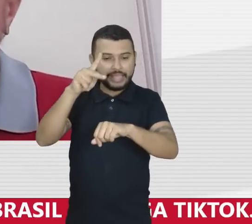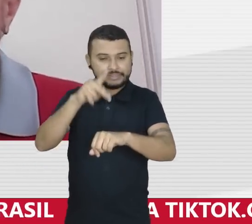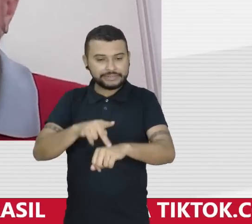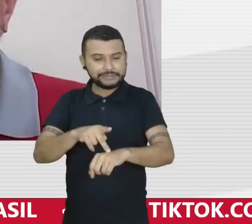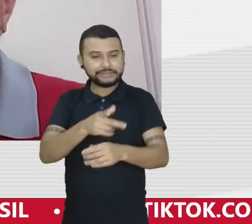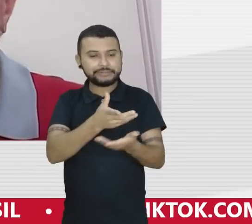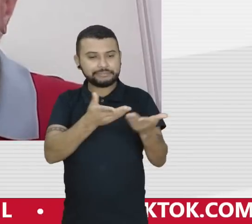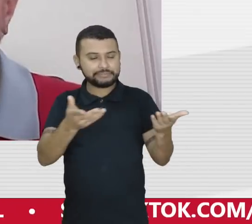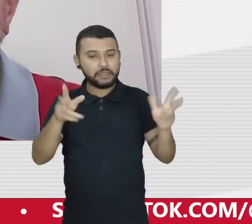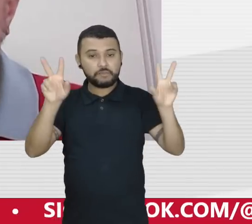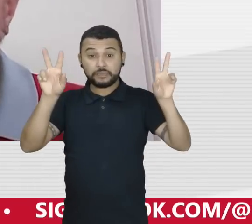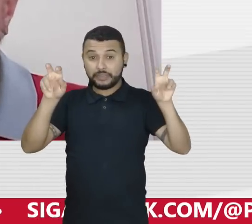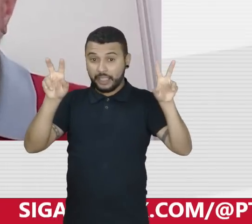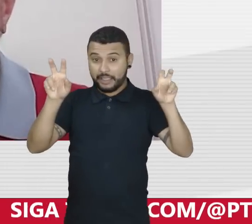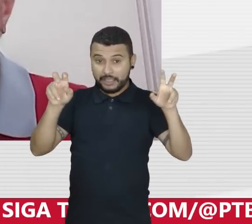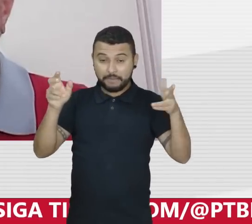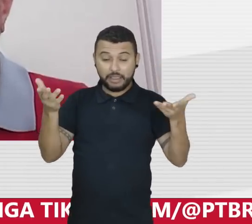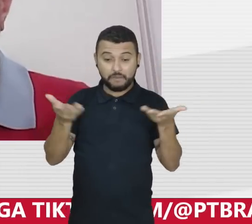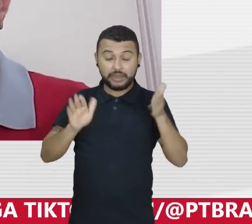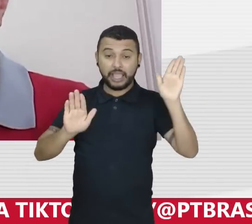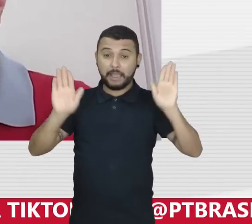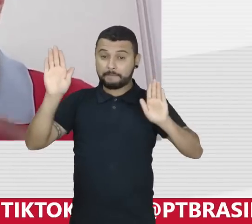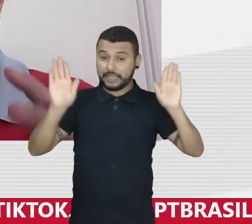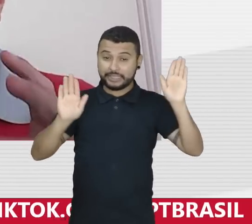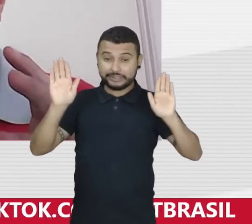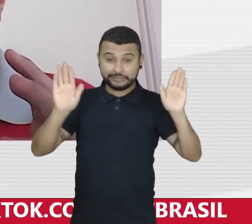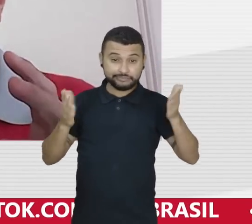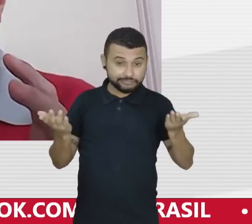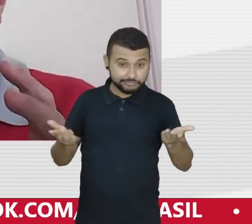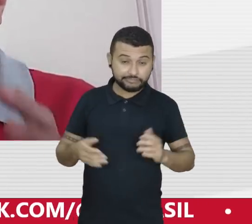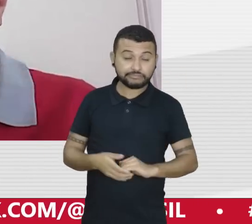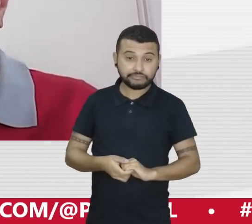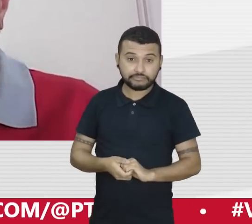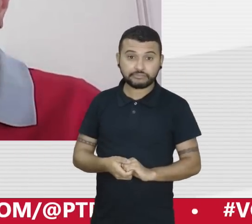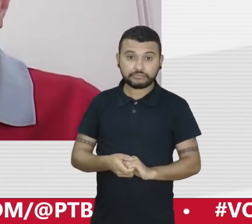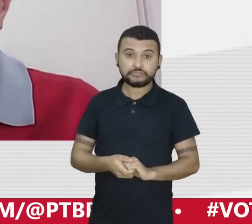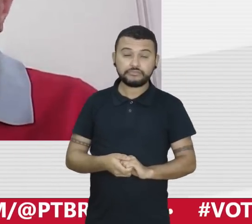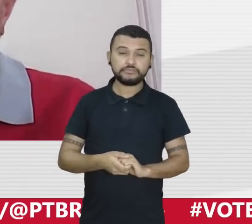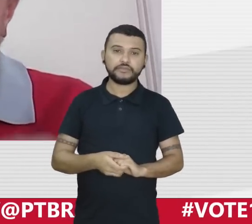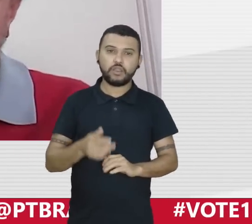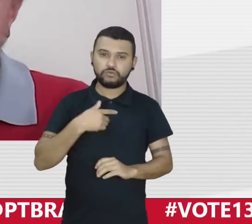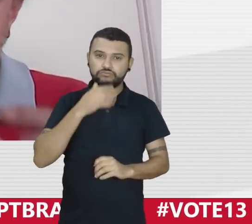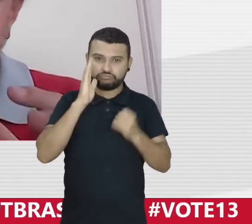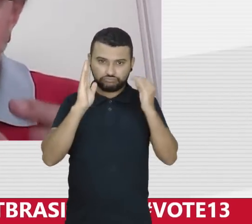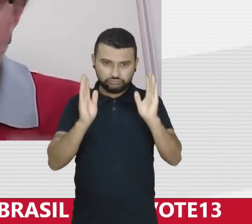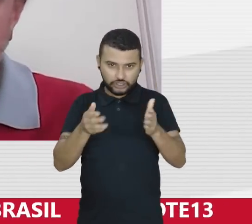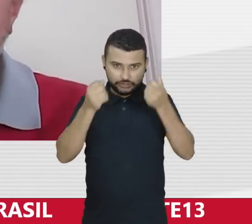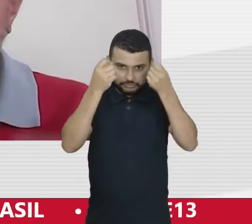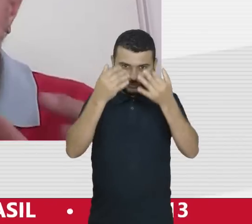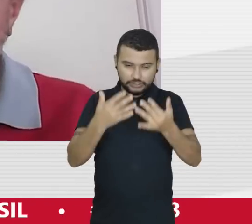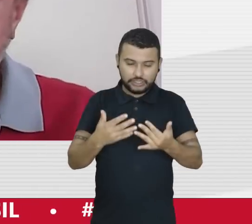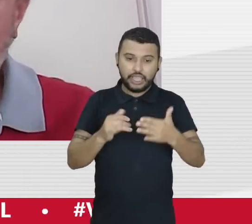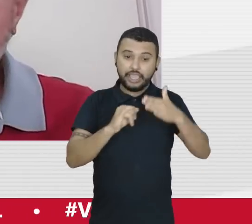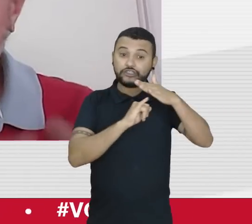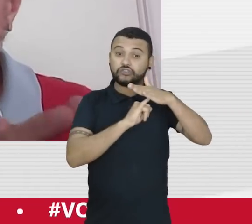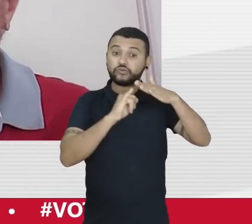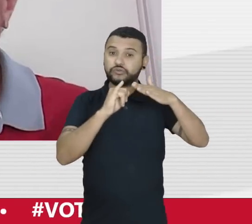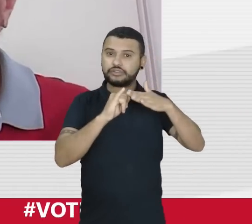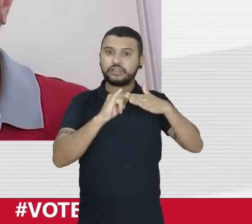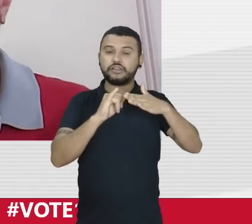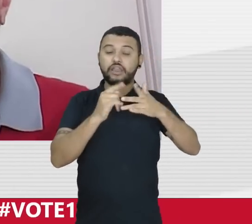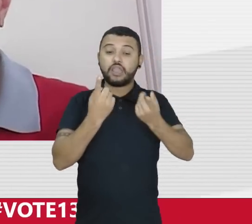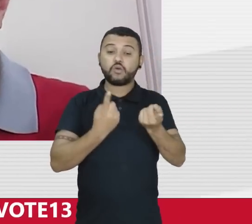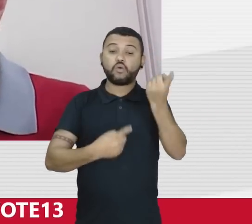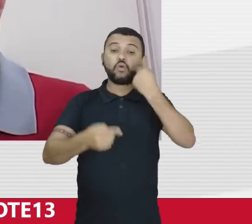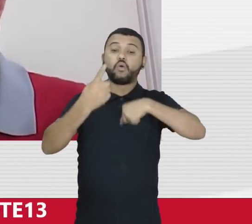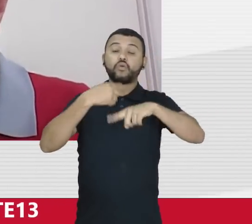dos temas que estão em jogo na campanha, que, como eu disse, é institucionalmente